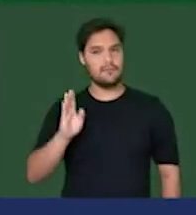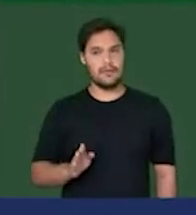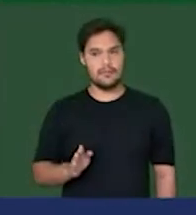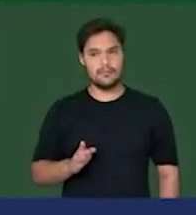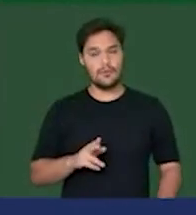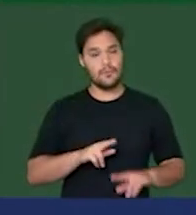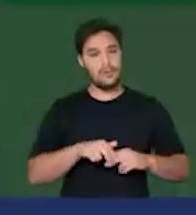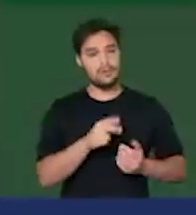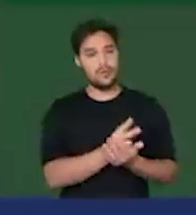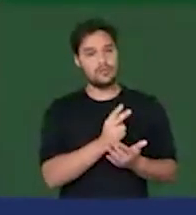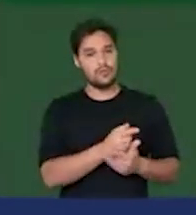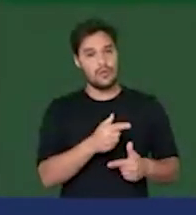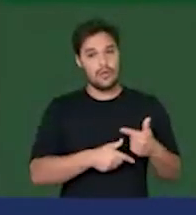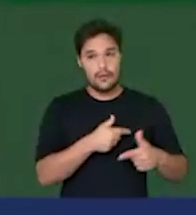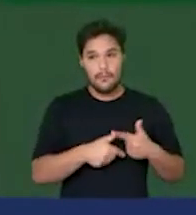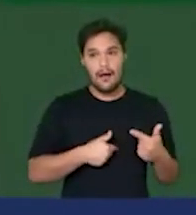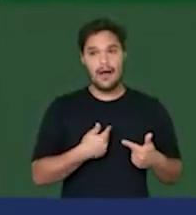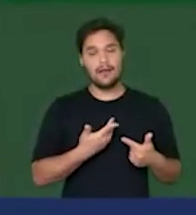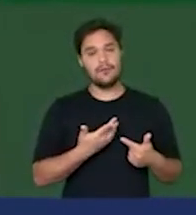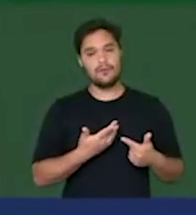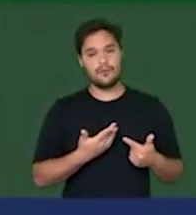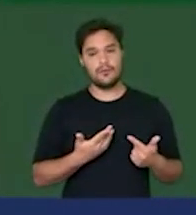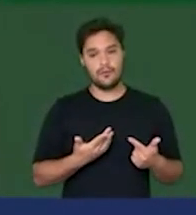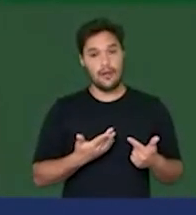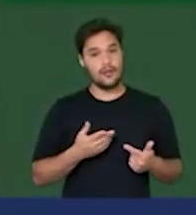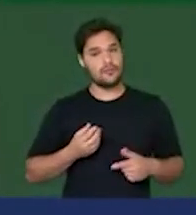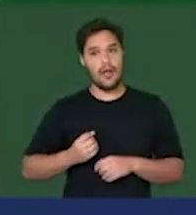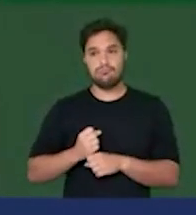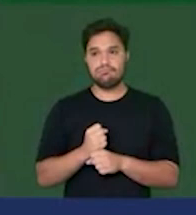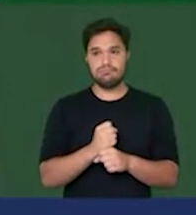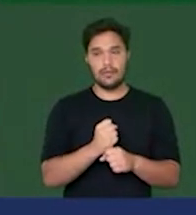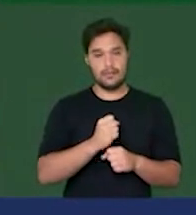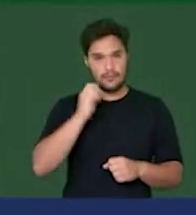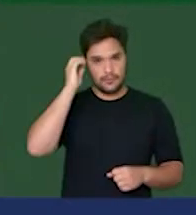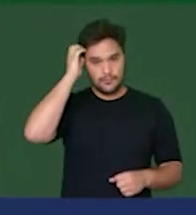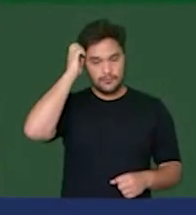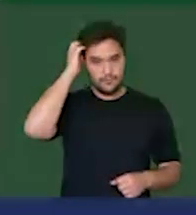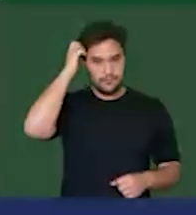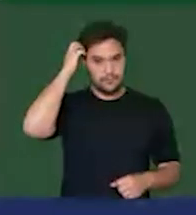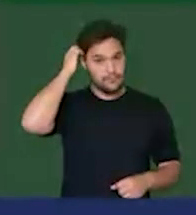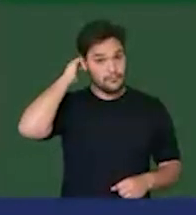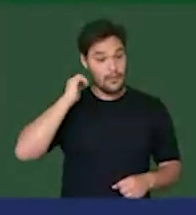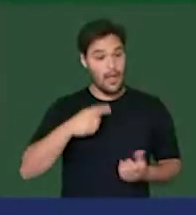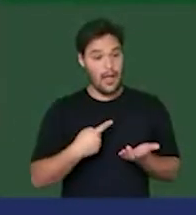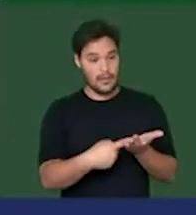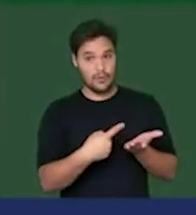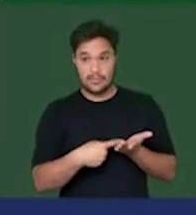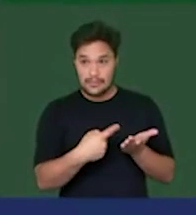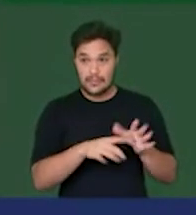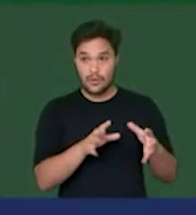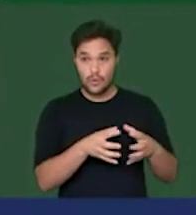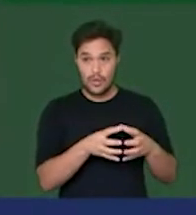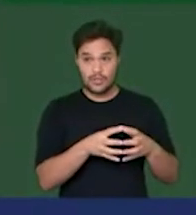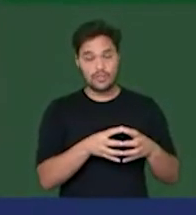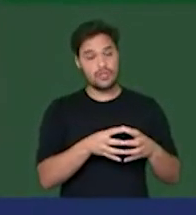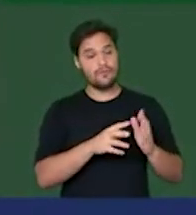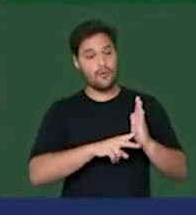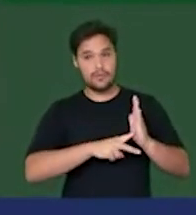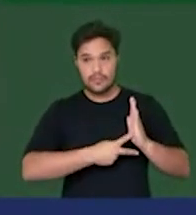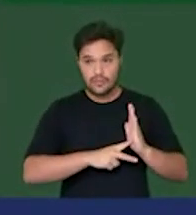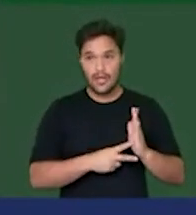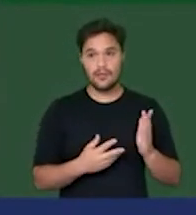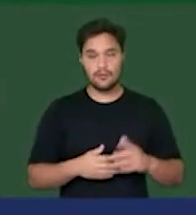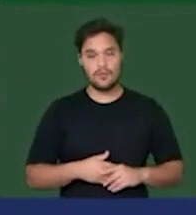já mantém empregos e determina condições de trabalho há muitos anos. A negociação coletiva, os